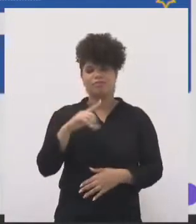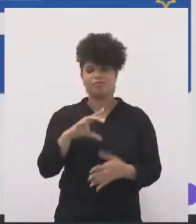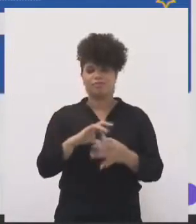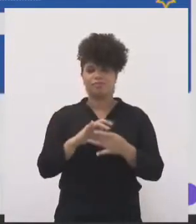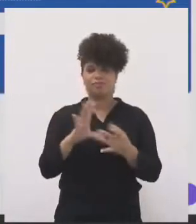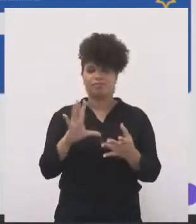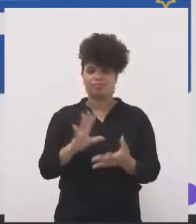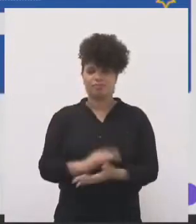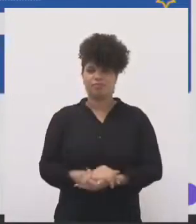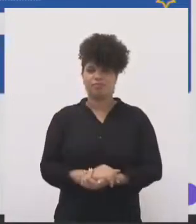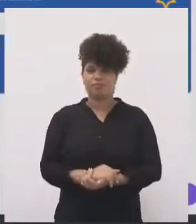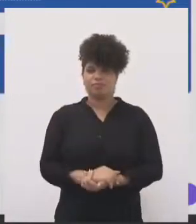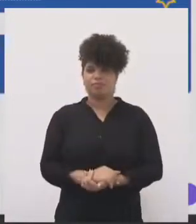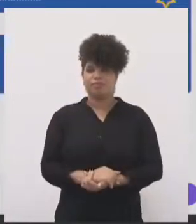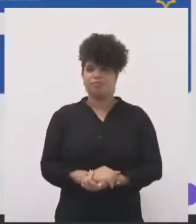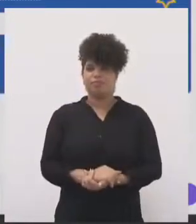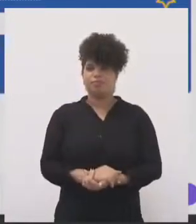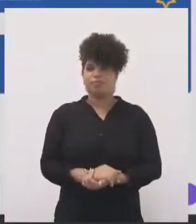Sala de aula.